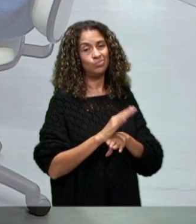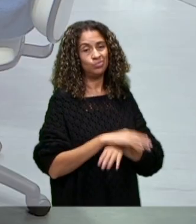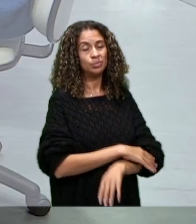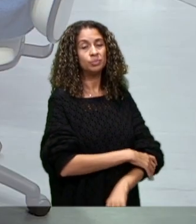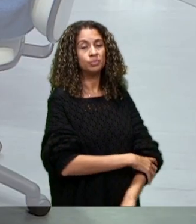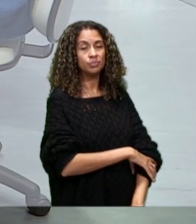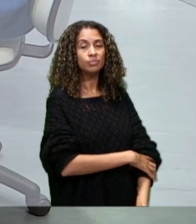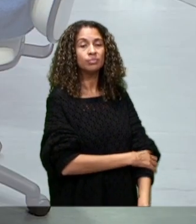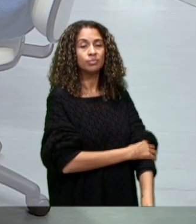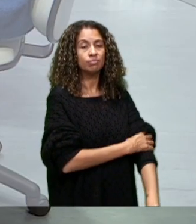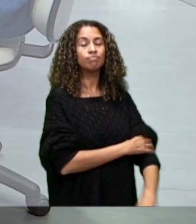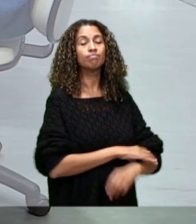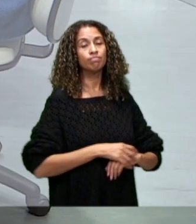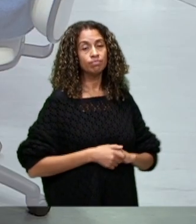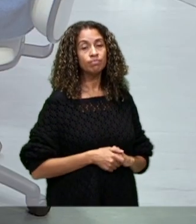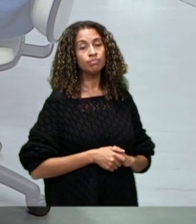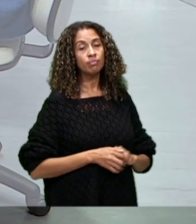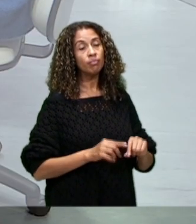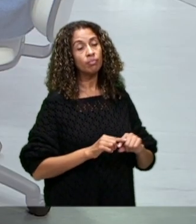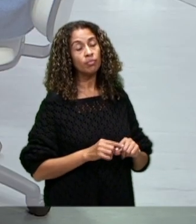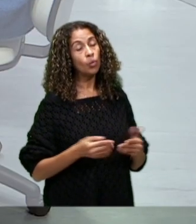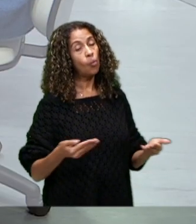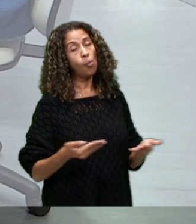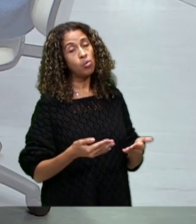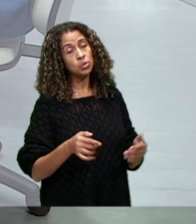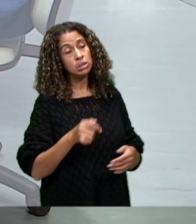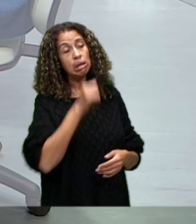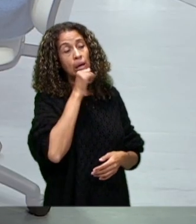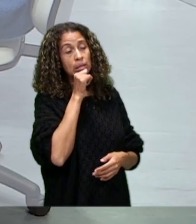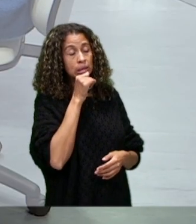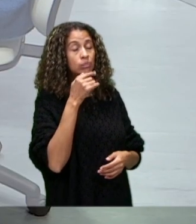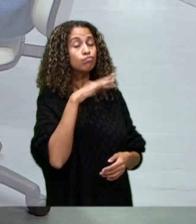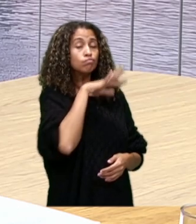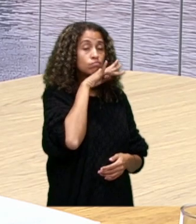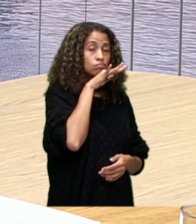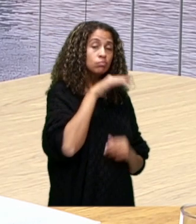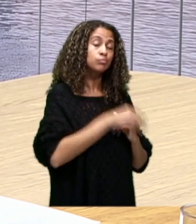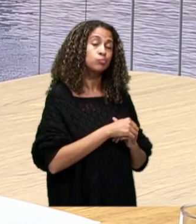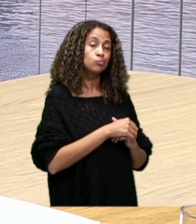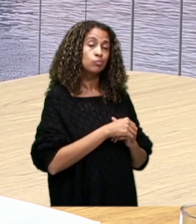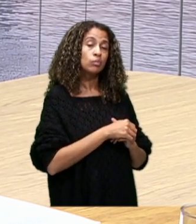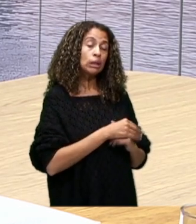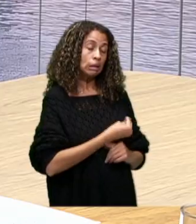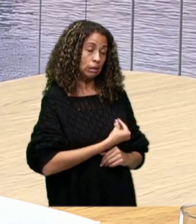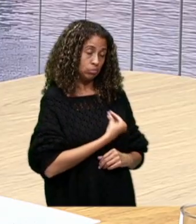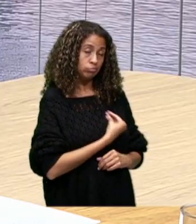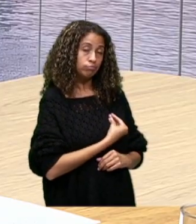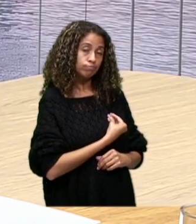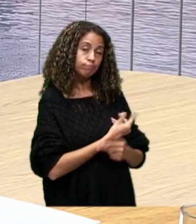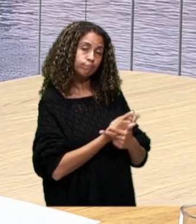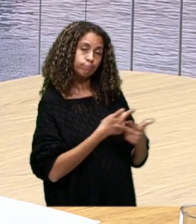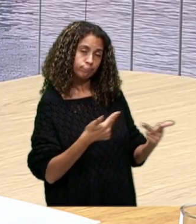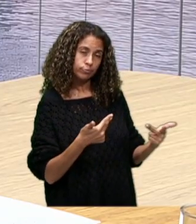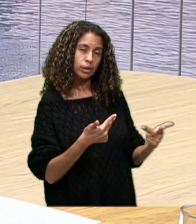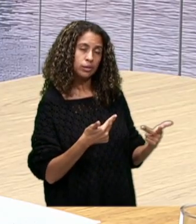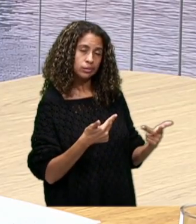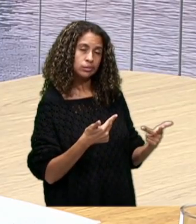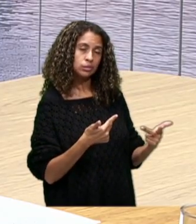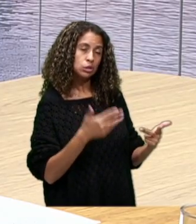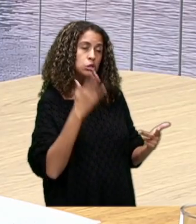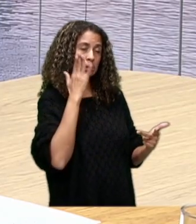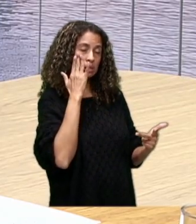a coisa tivesse diferente. Mas hoje ainda não está. Então, assim, a gente sabe dessas coisas que tem no